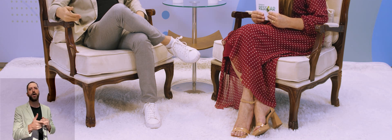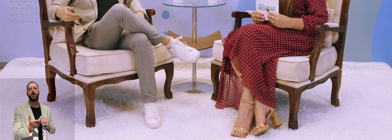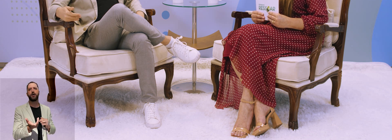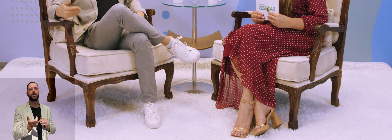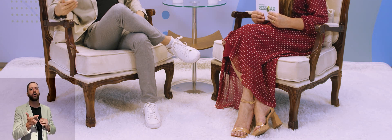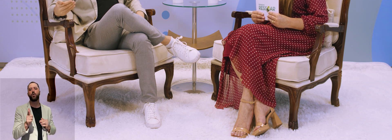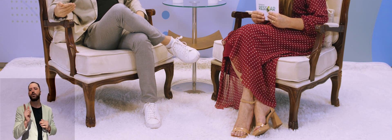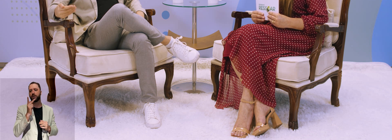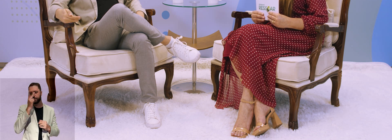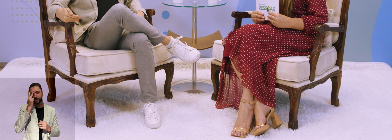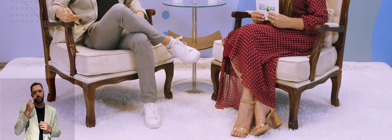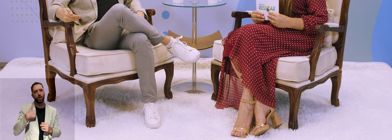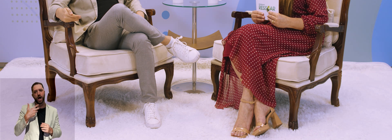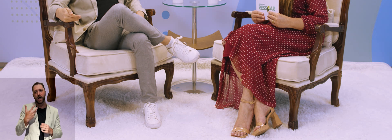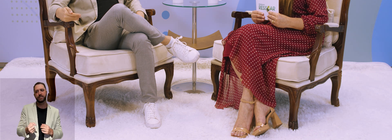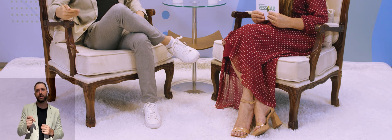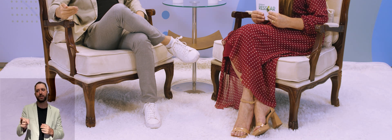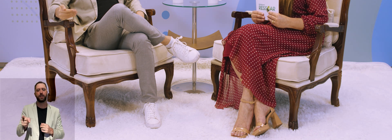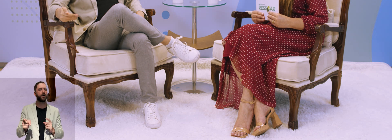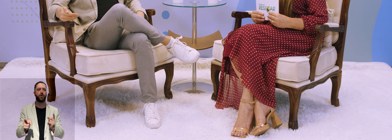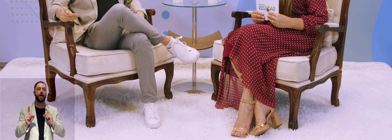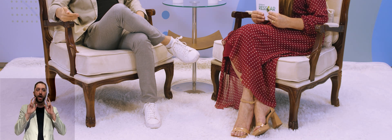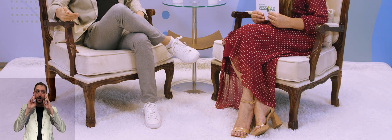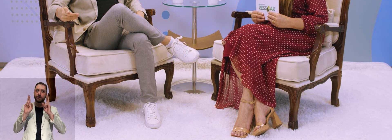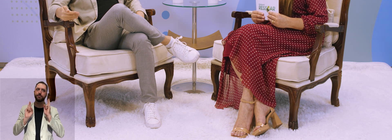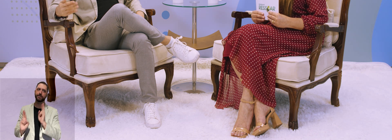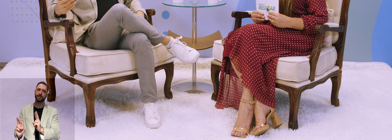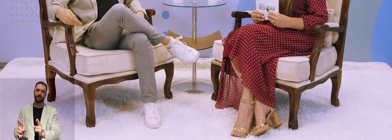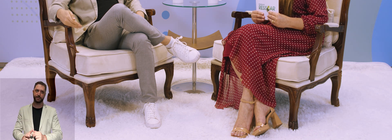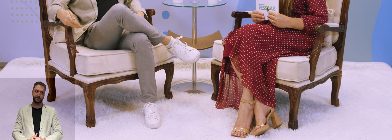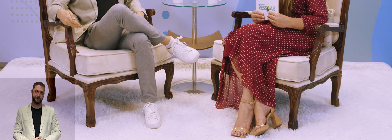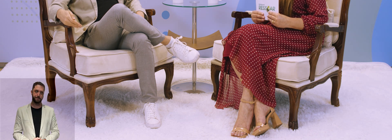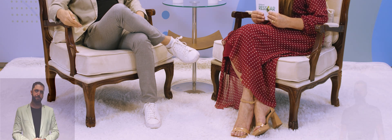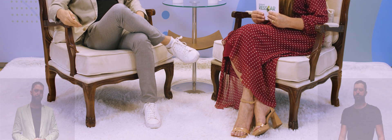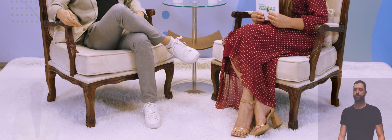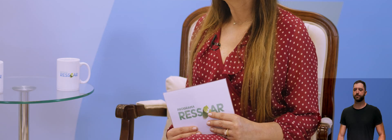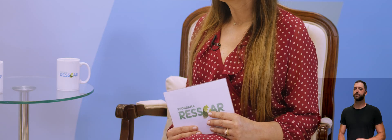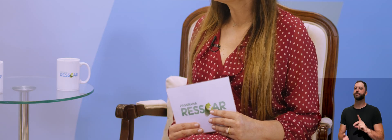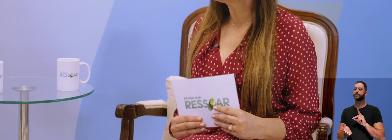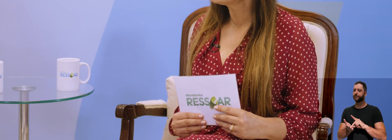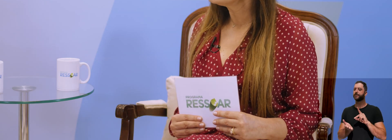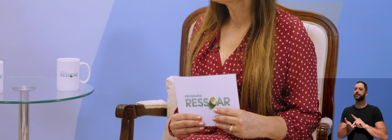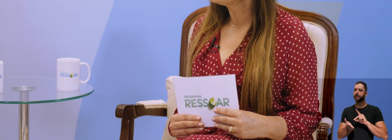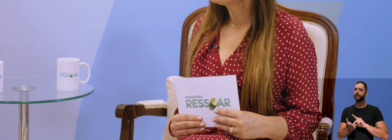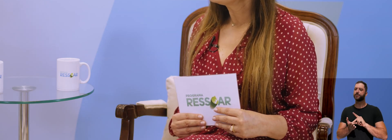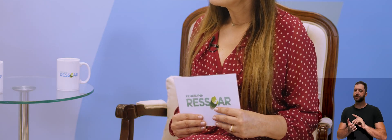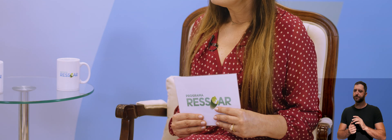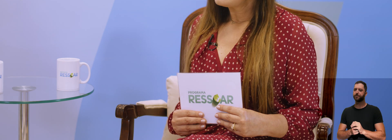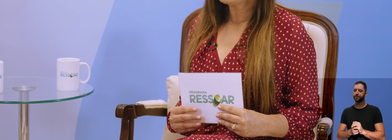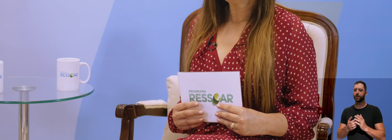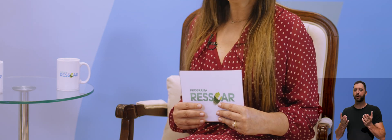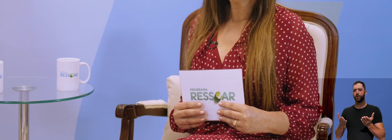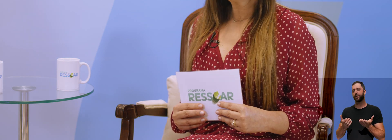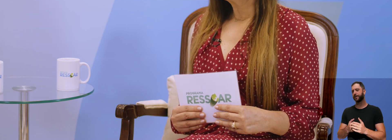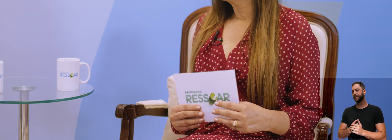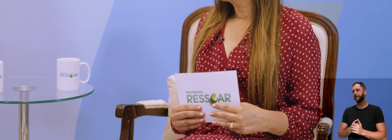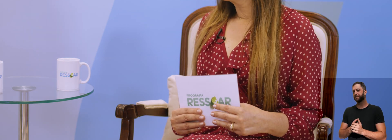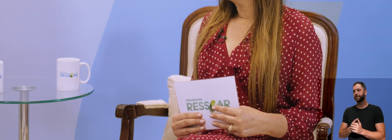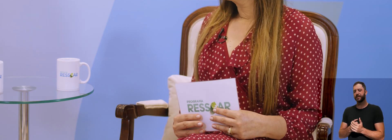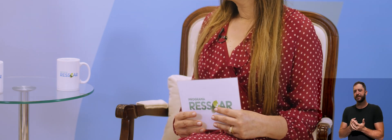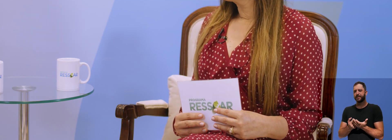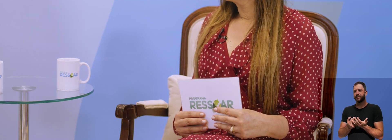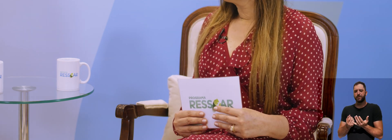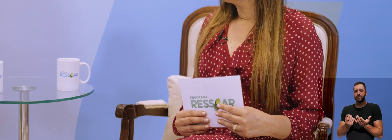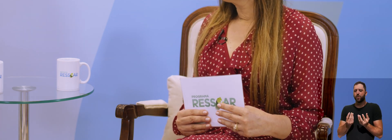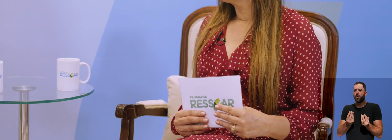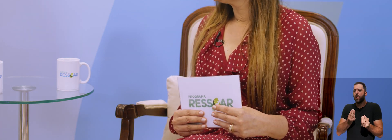é aceitar o outro, é respeitar. Verdade. Agora, doutor, como é que